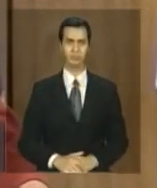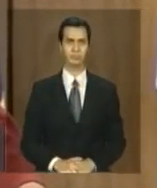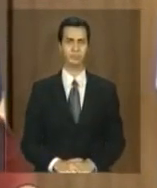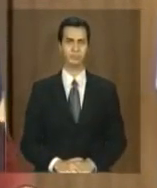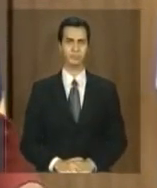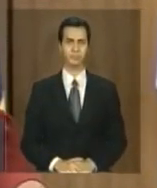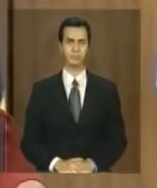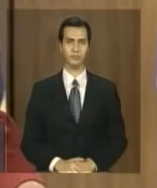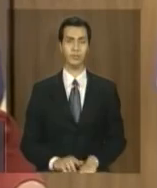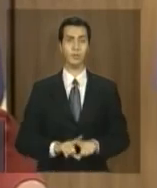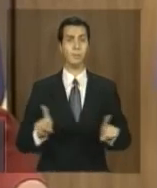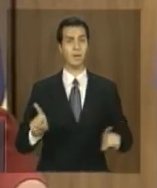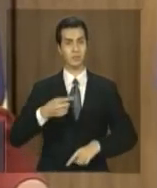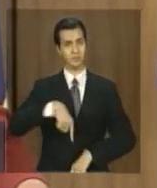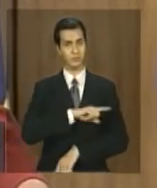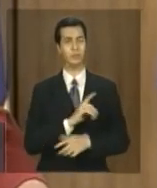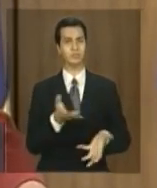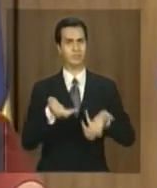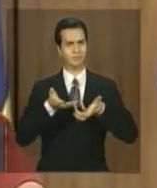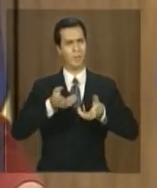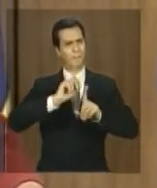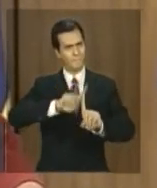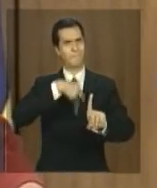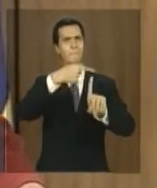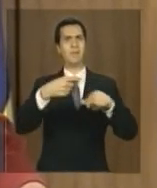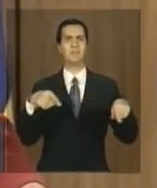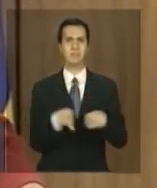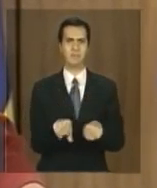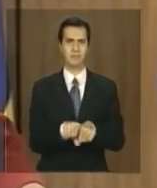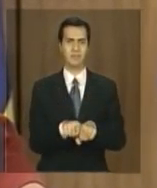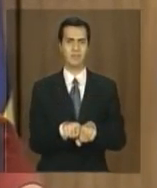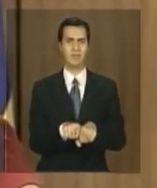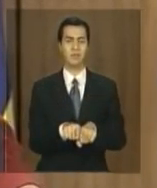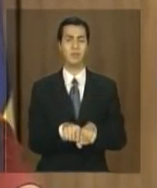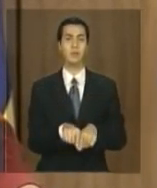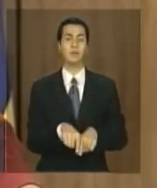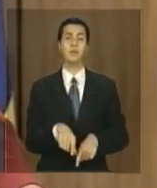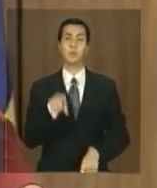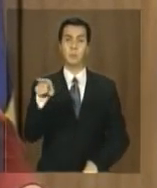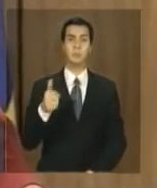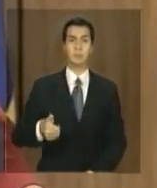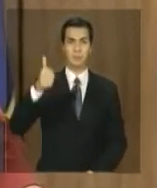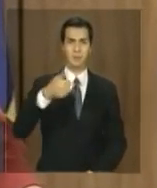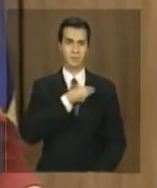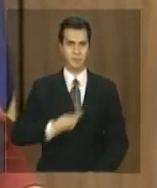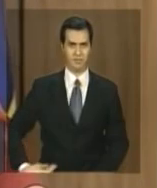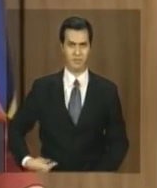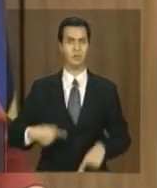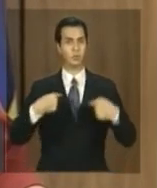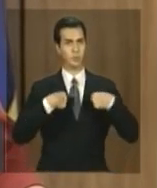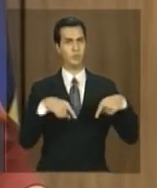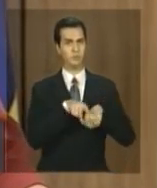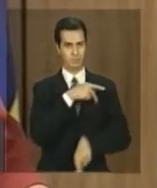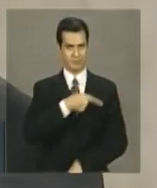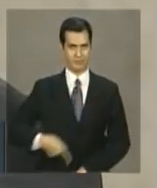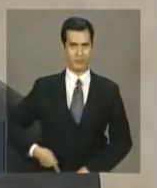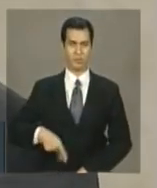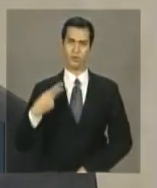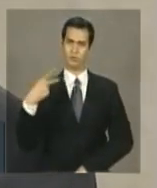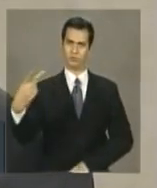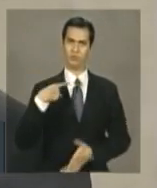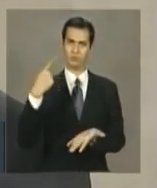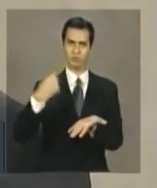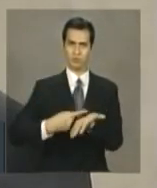Mas queremos fazer mais. O primeiro-ministro Katainen e eu coincidimos em trabalhar